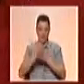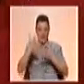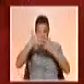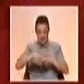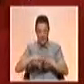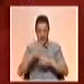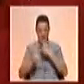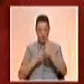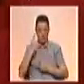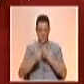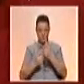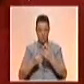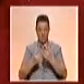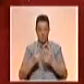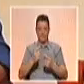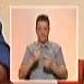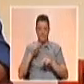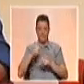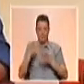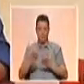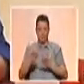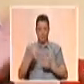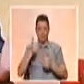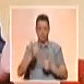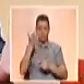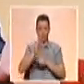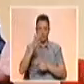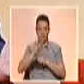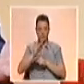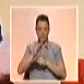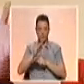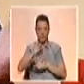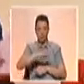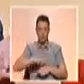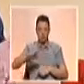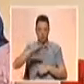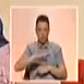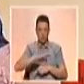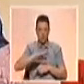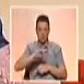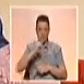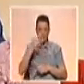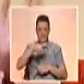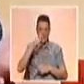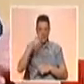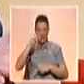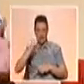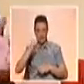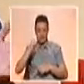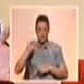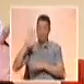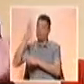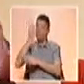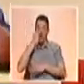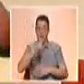de alguma maneira. Agora, a questão é implementar na prática. E nós já temos bons exemplos. Por exemplo, a região de Sines, para a questão de monitorização do ar, é um